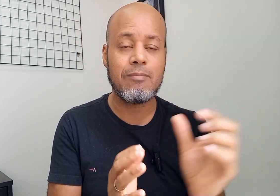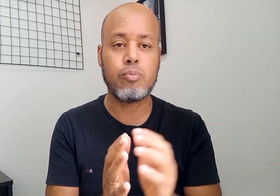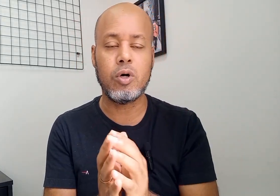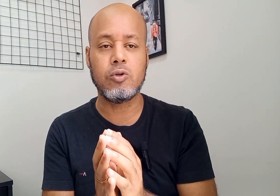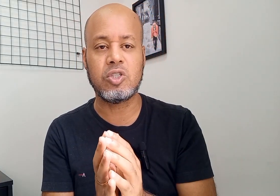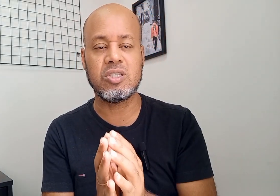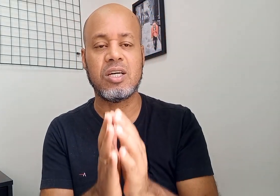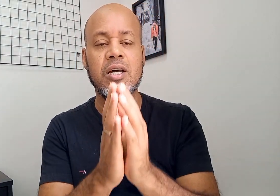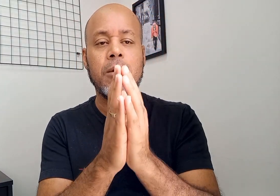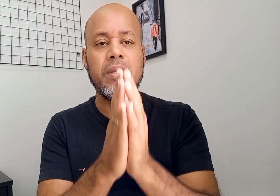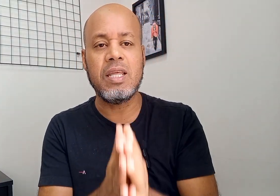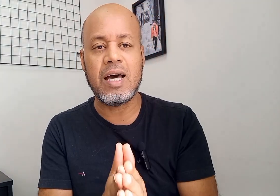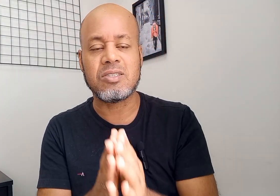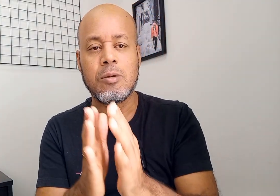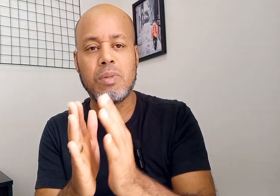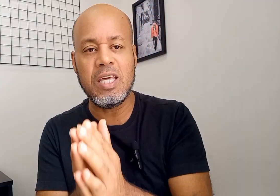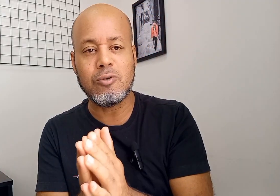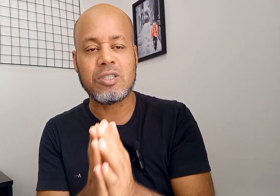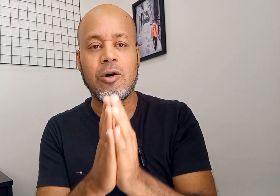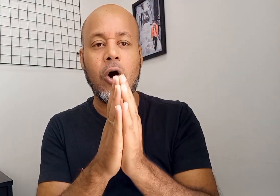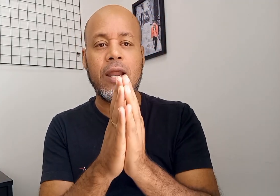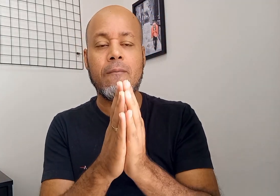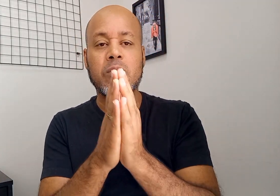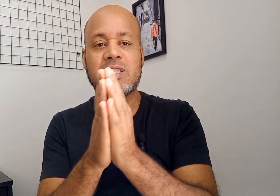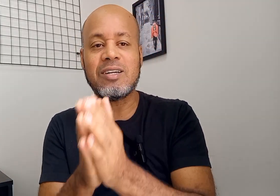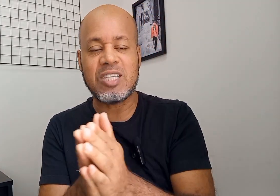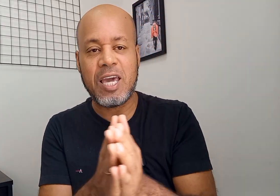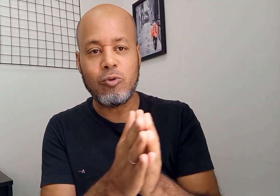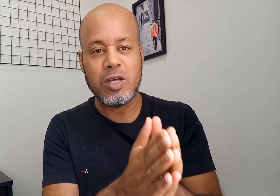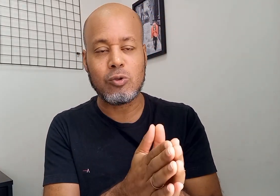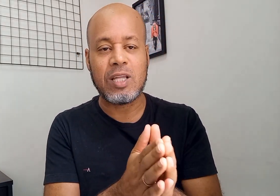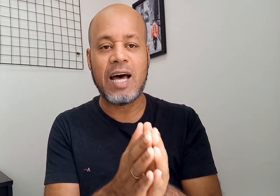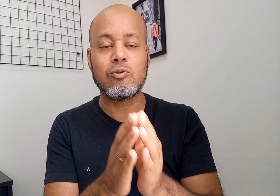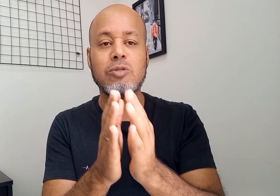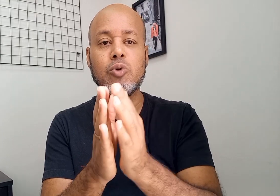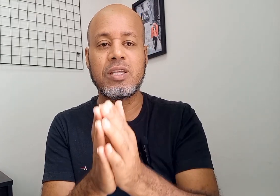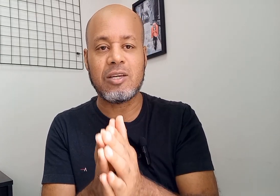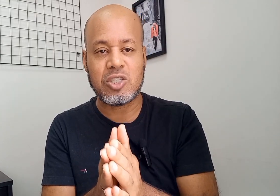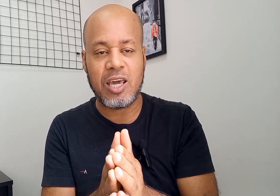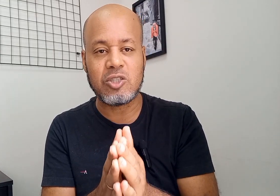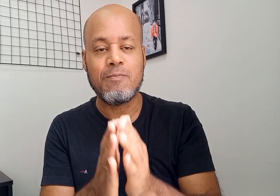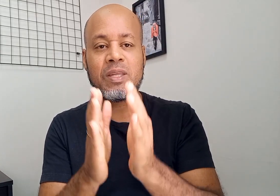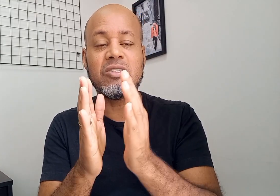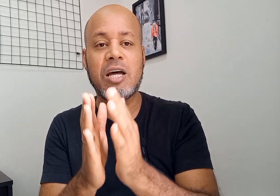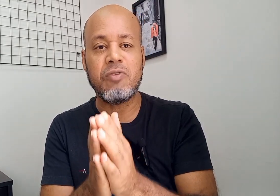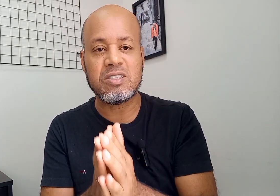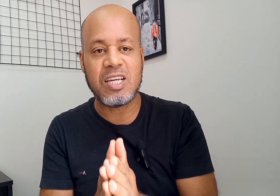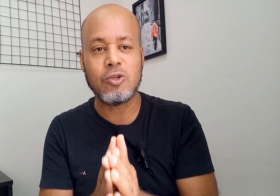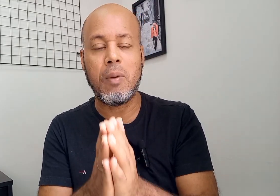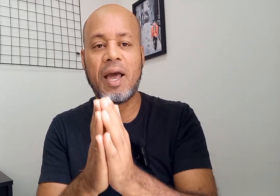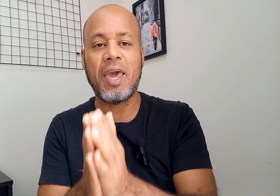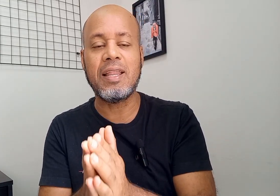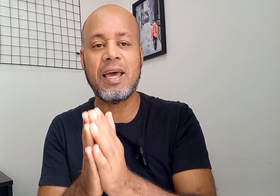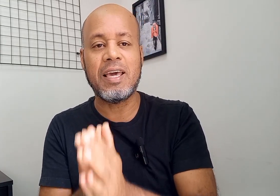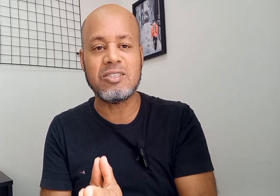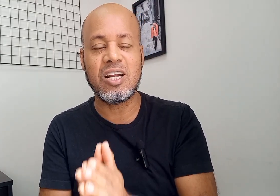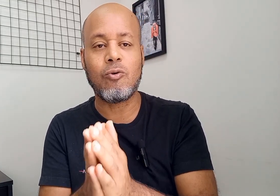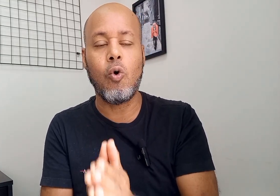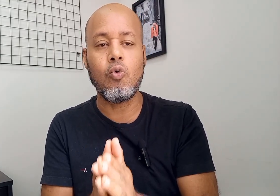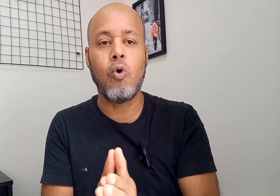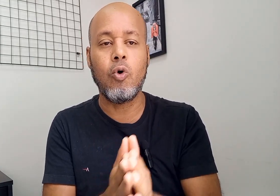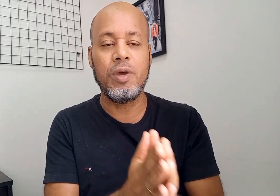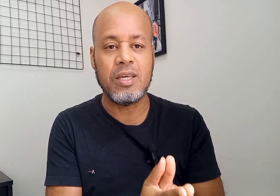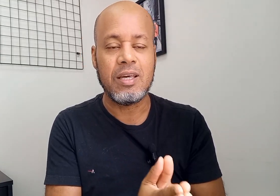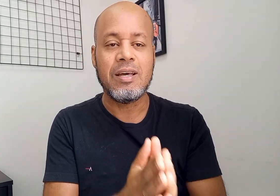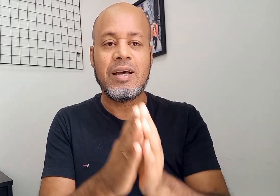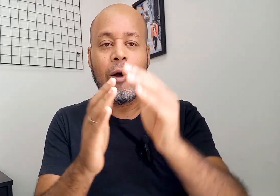antes dessa boa notícia. Meninas, meninos, olha, tá saindo o resultado de muita gente que está fazendo uma renda extra